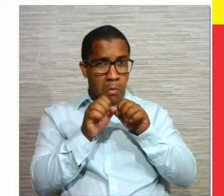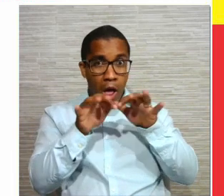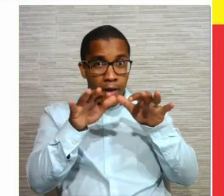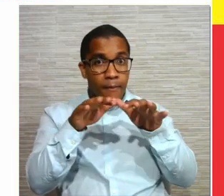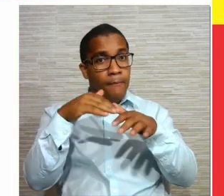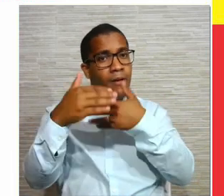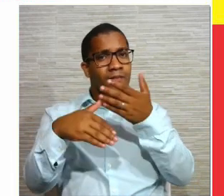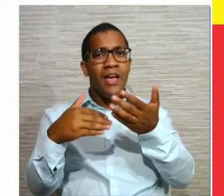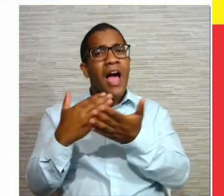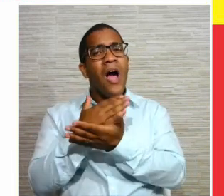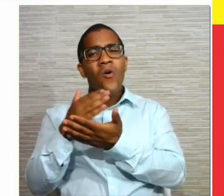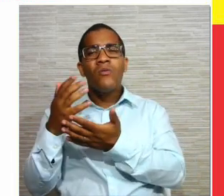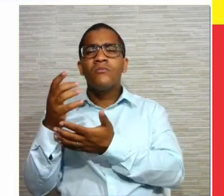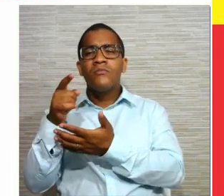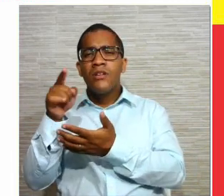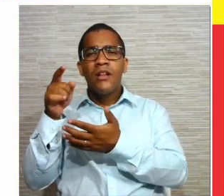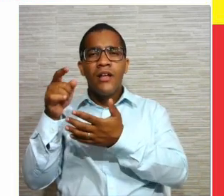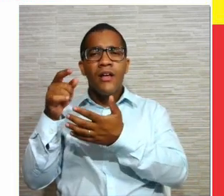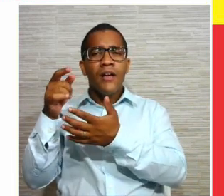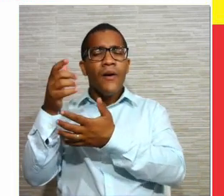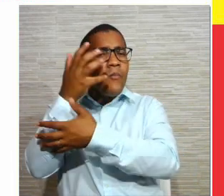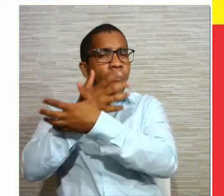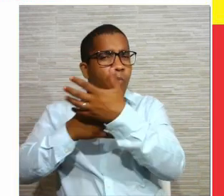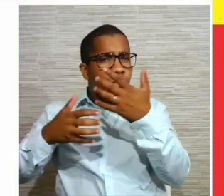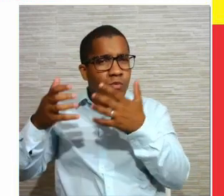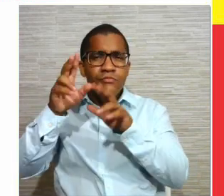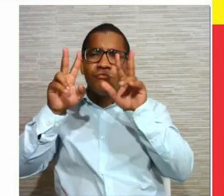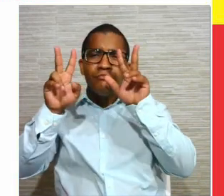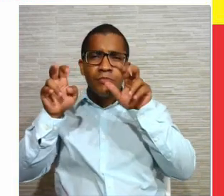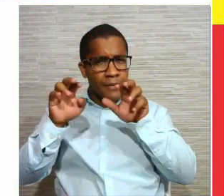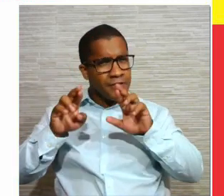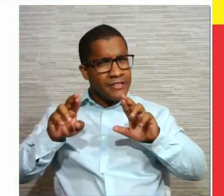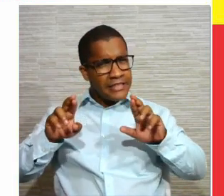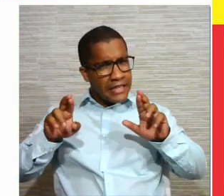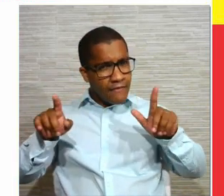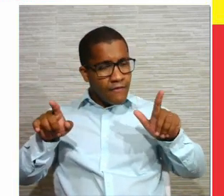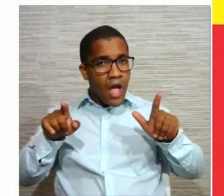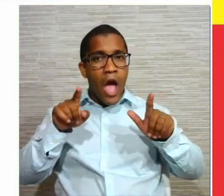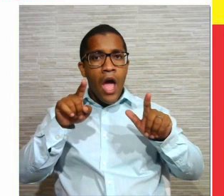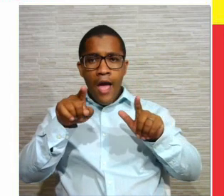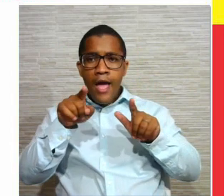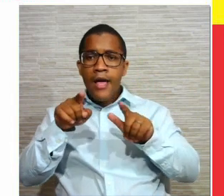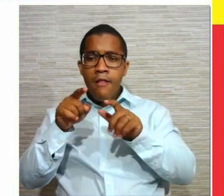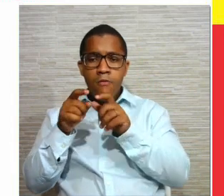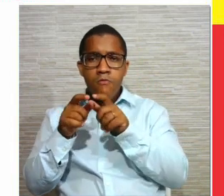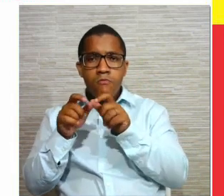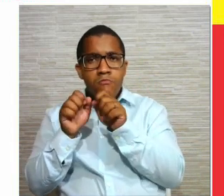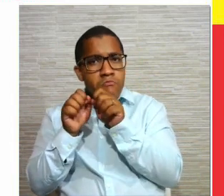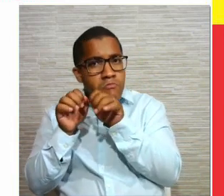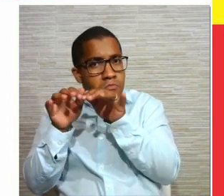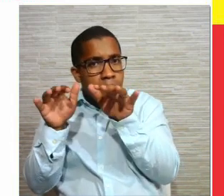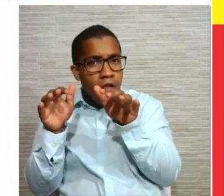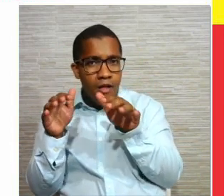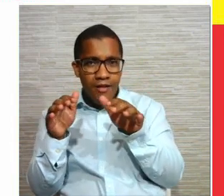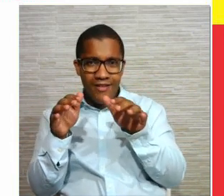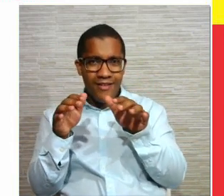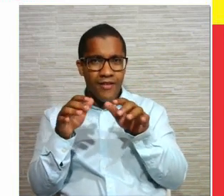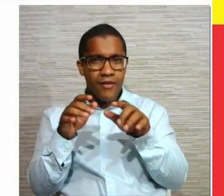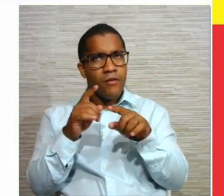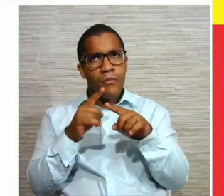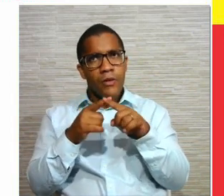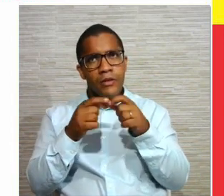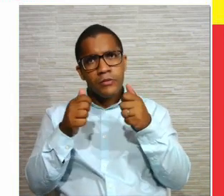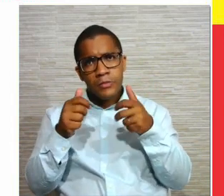outros artistas, né, com canções que falavam de outras temáticas, começou a ganhar destaque, né? Falava